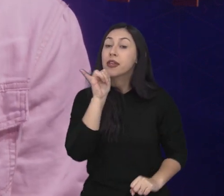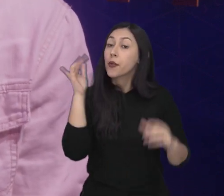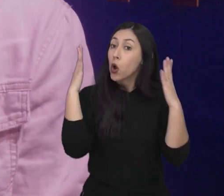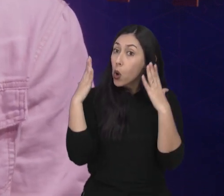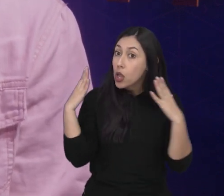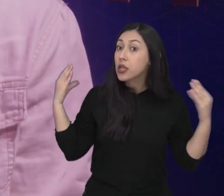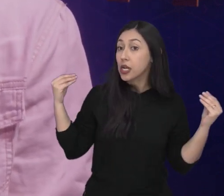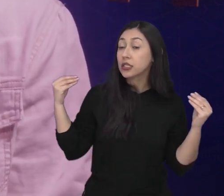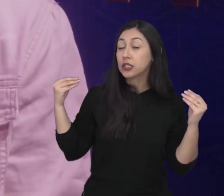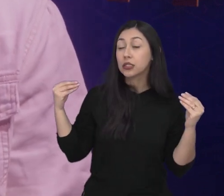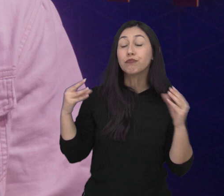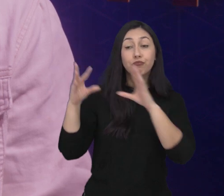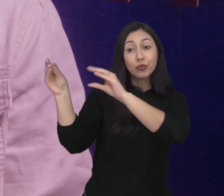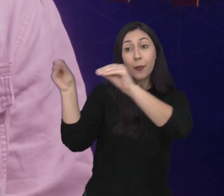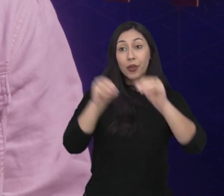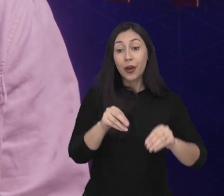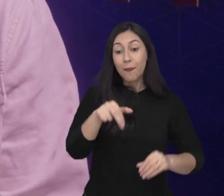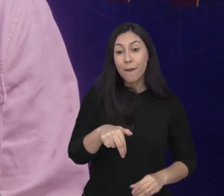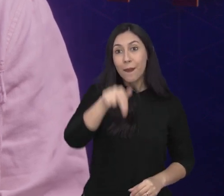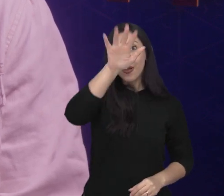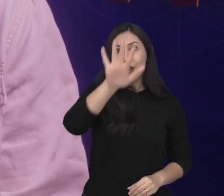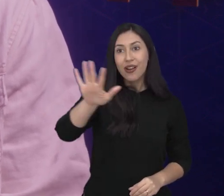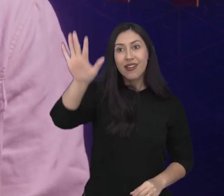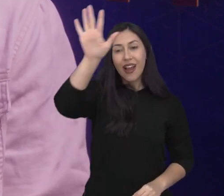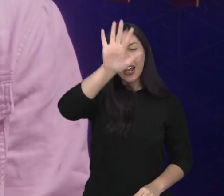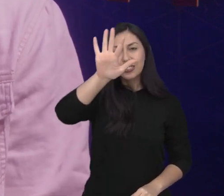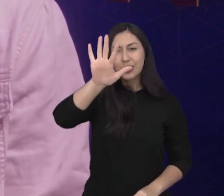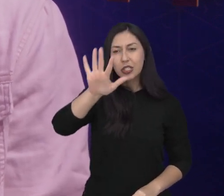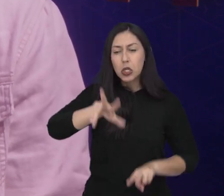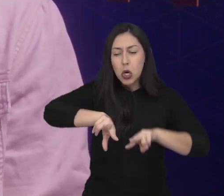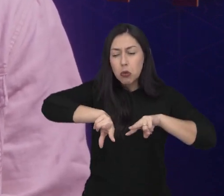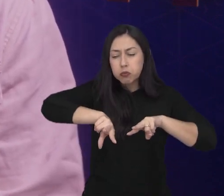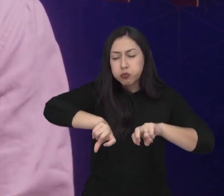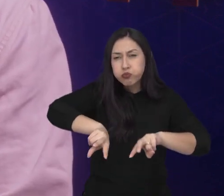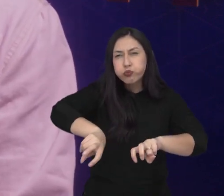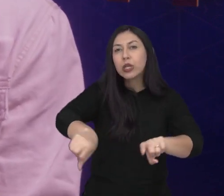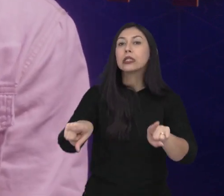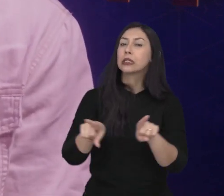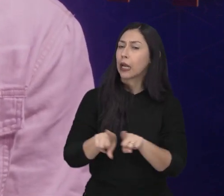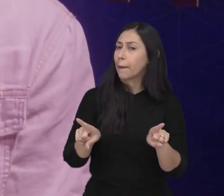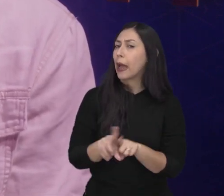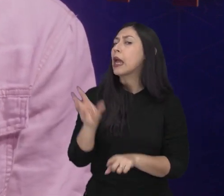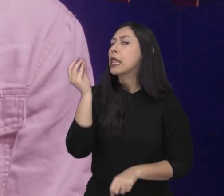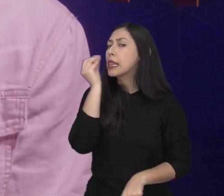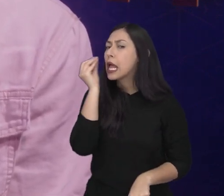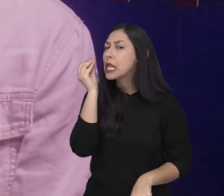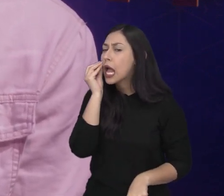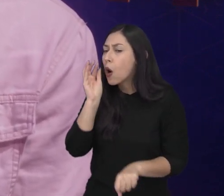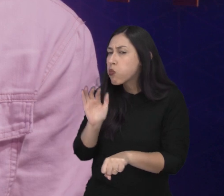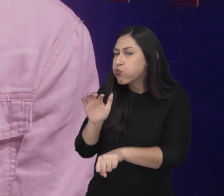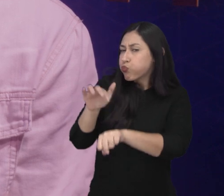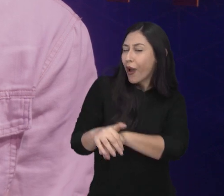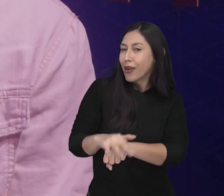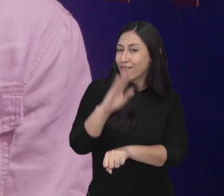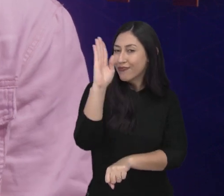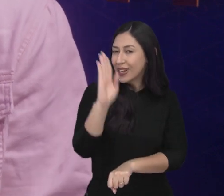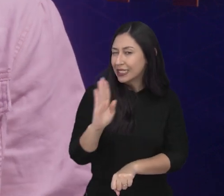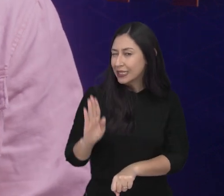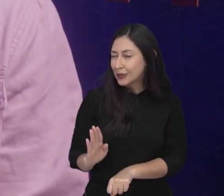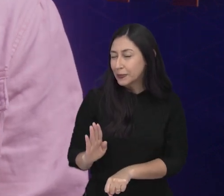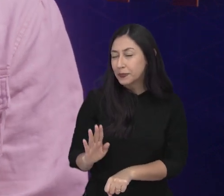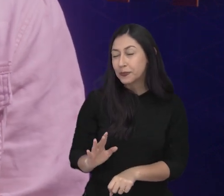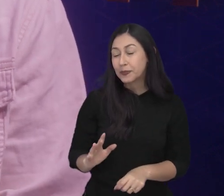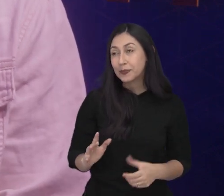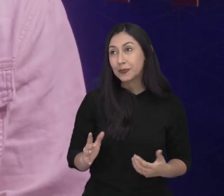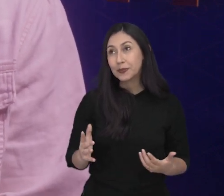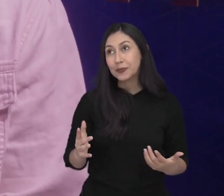holandeses que vieram para o Nordeste em busca de recursos e tentaram, inclusive, pegar um pedacinho do Brasil, para